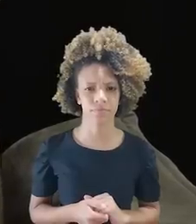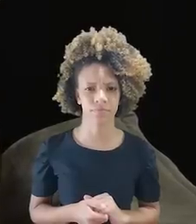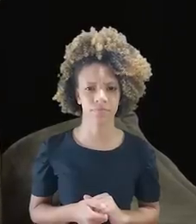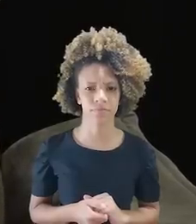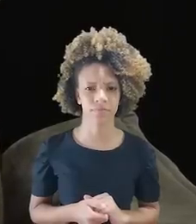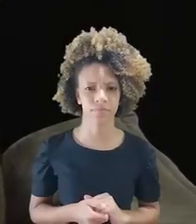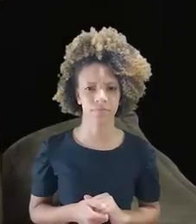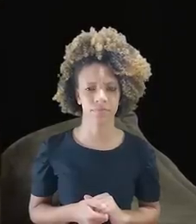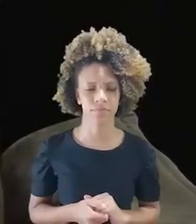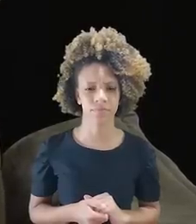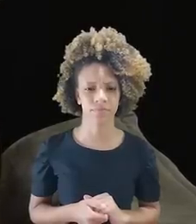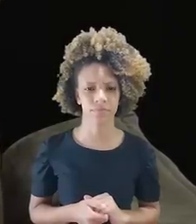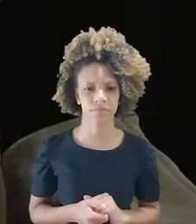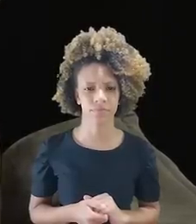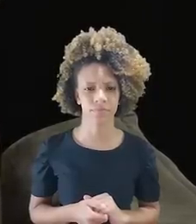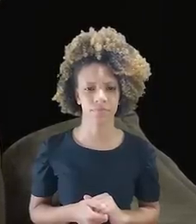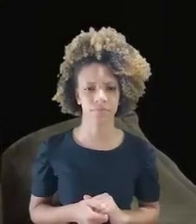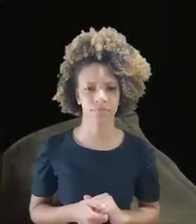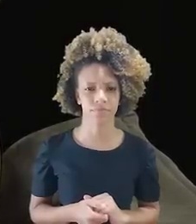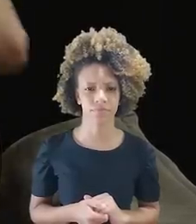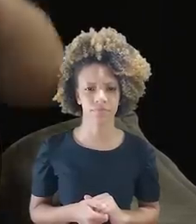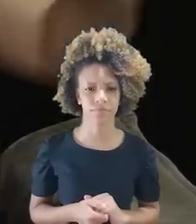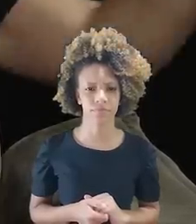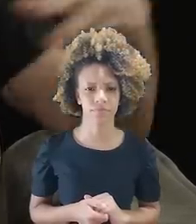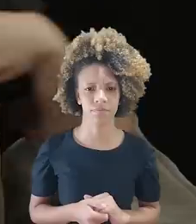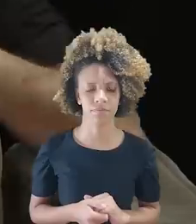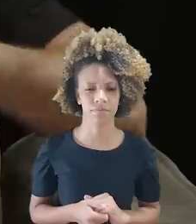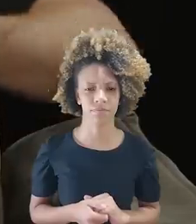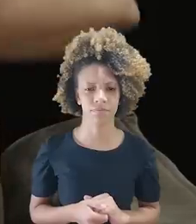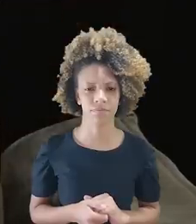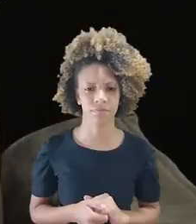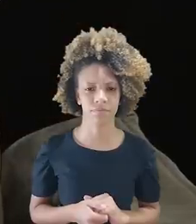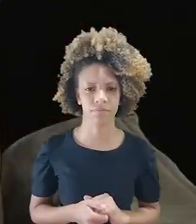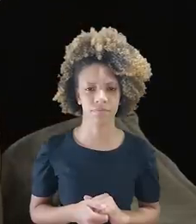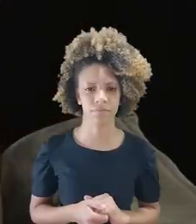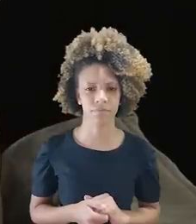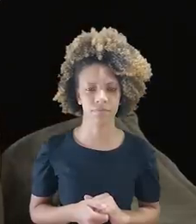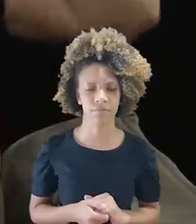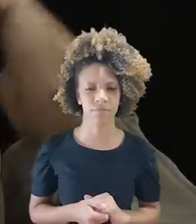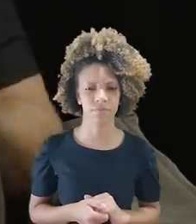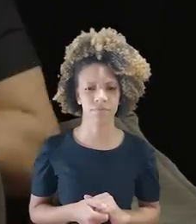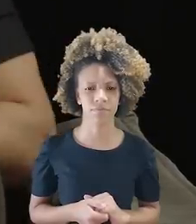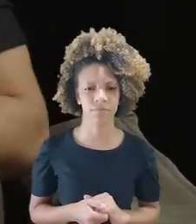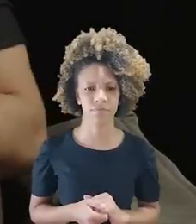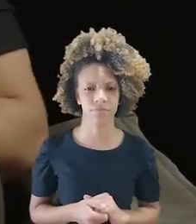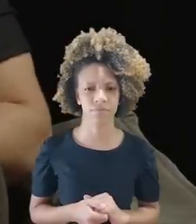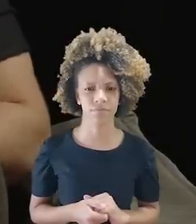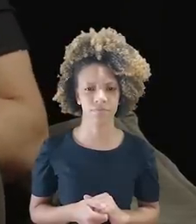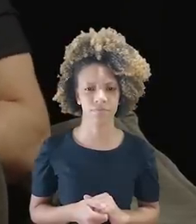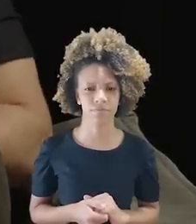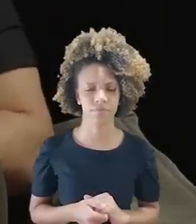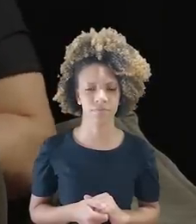2 anos de idade tava ali com a tua mãe falando para caramba fazia o balé queria estar no na televisão